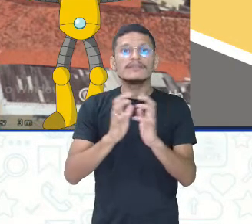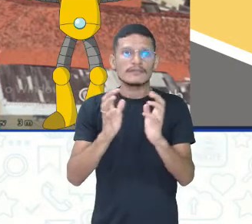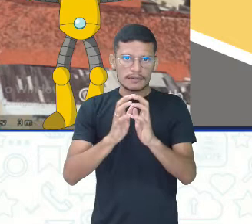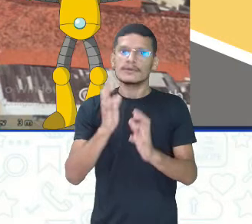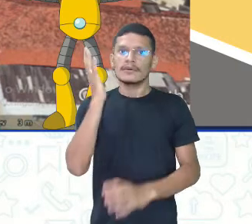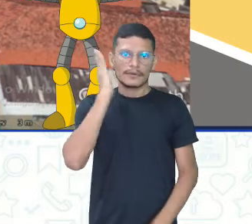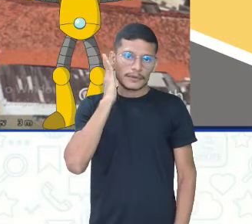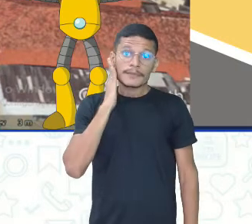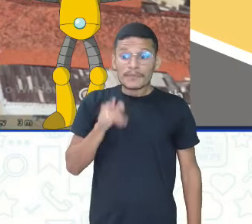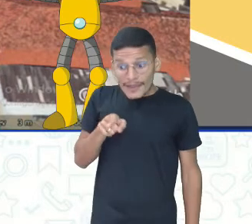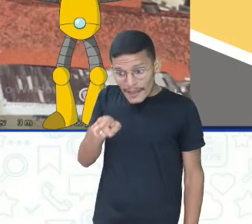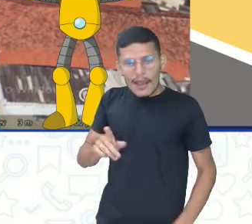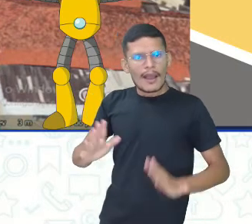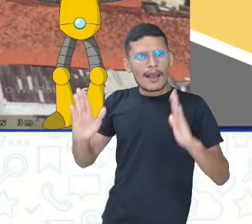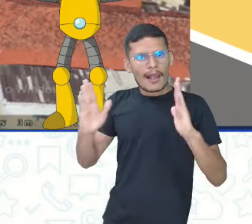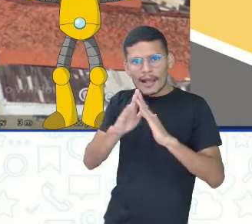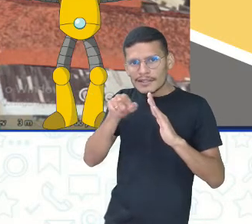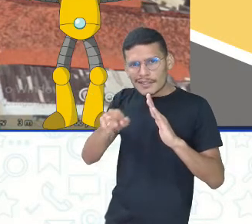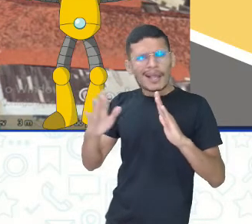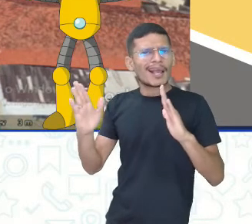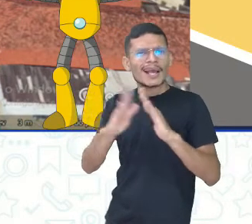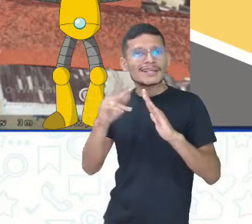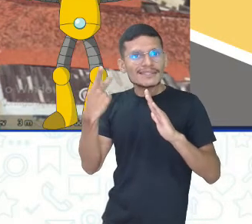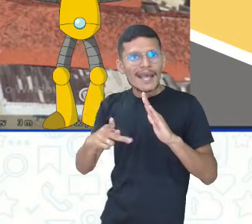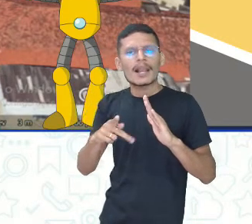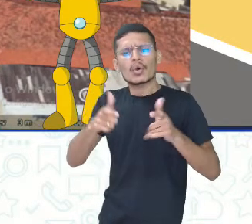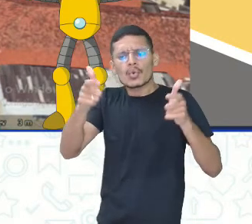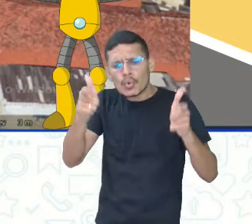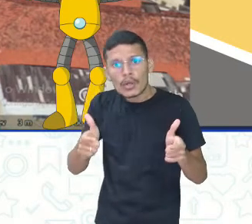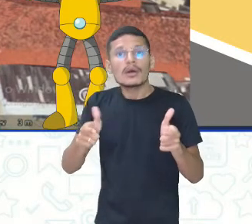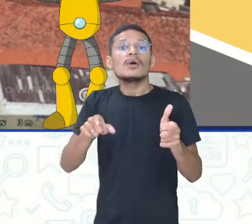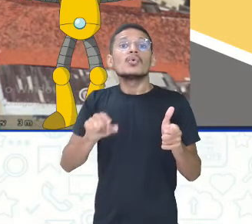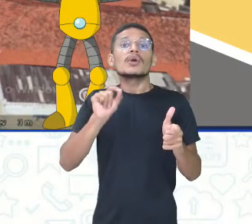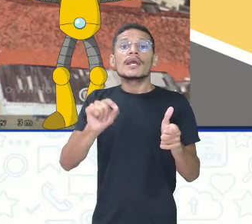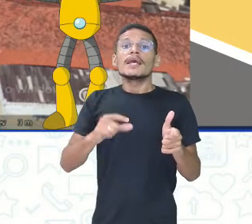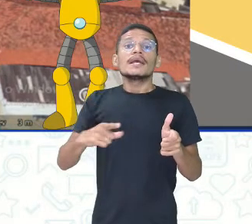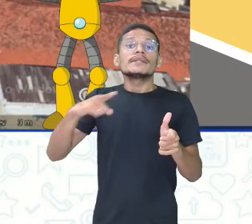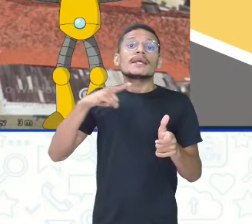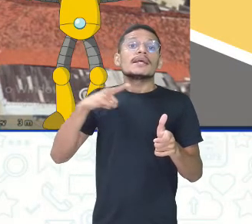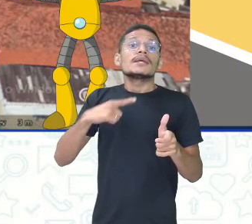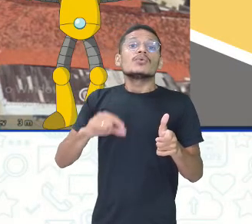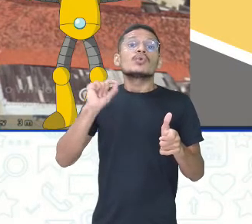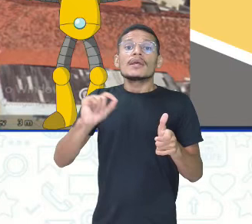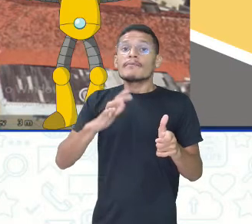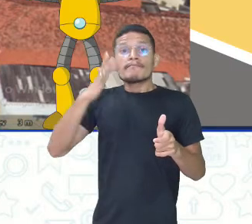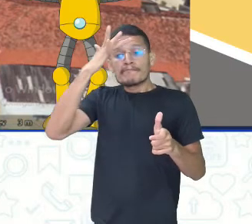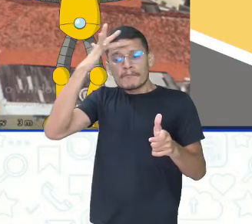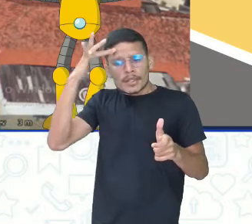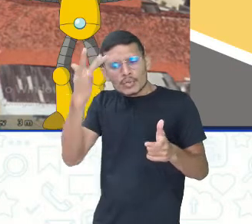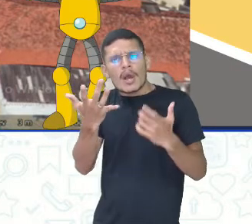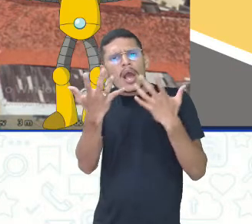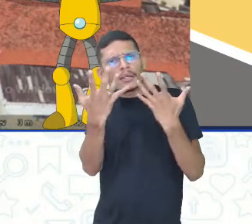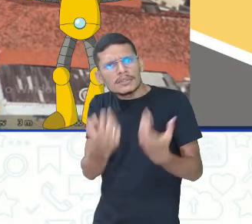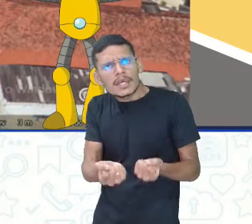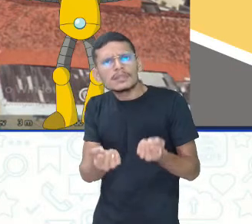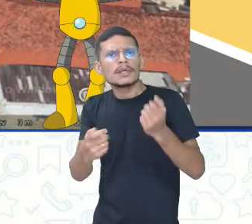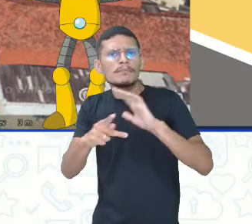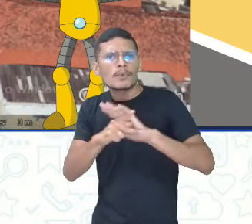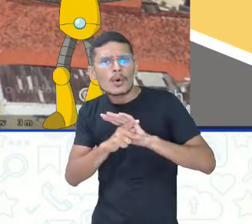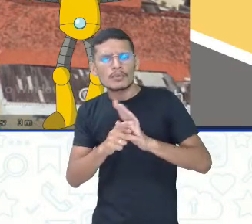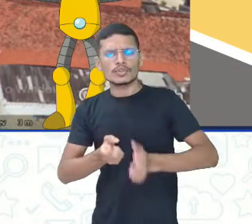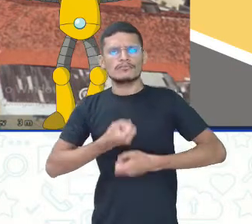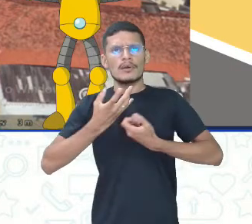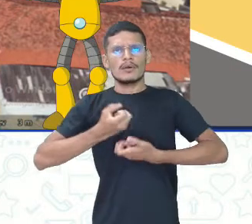da casa dela, né, a partir do terreiro, nós vamos ter, né, alguém que acolhe as